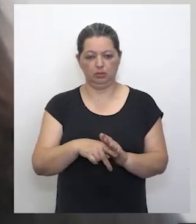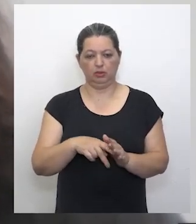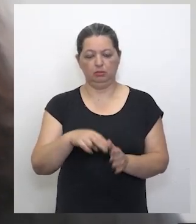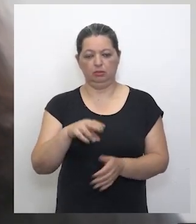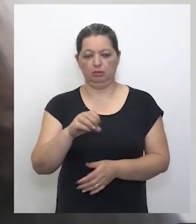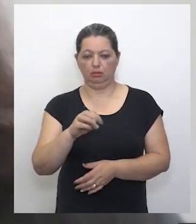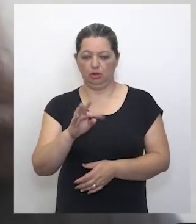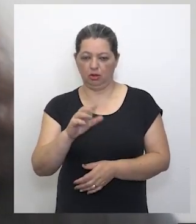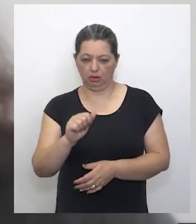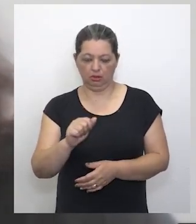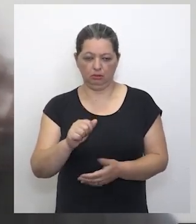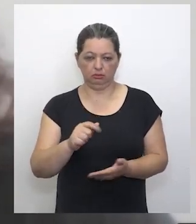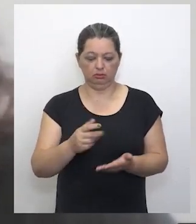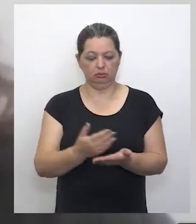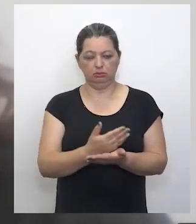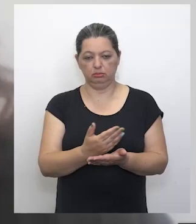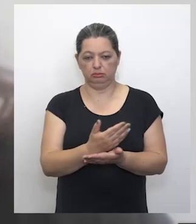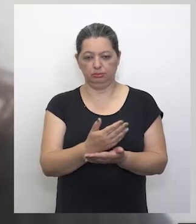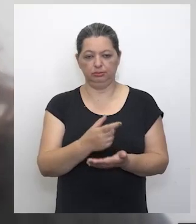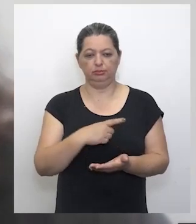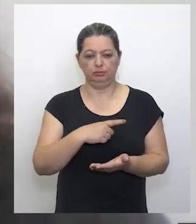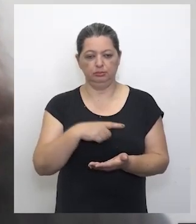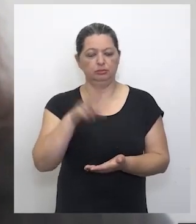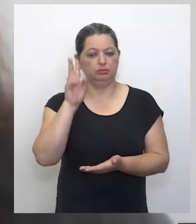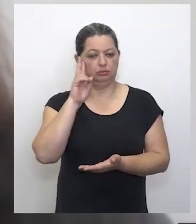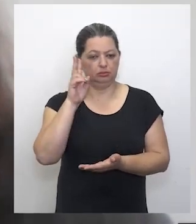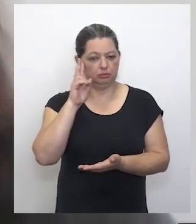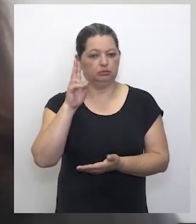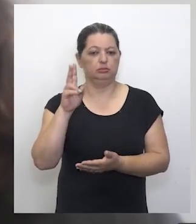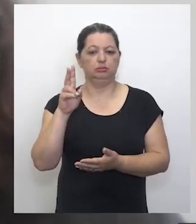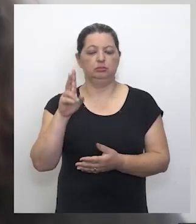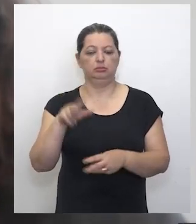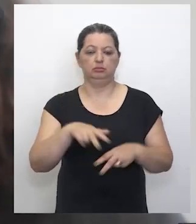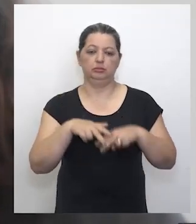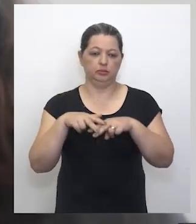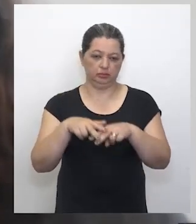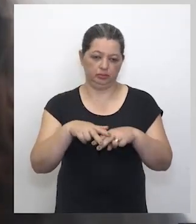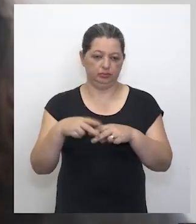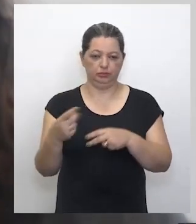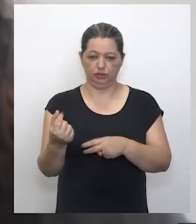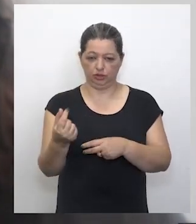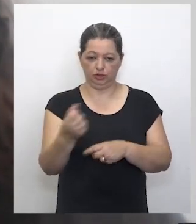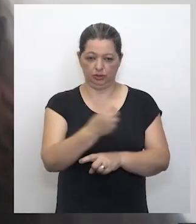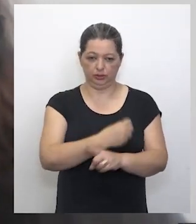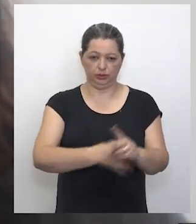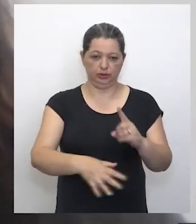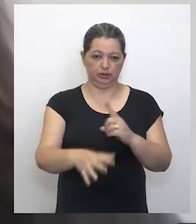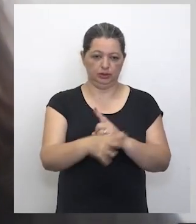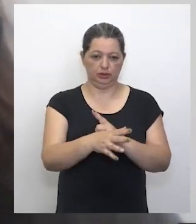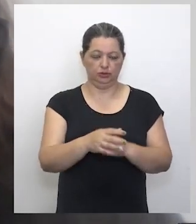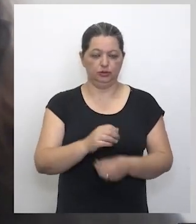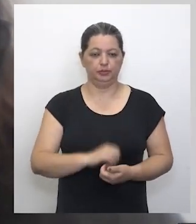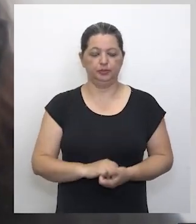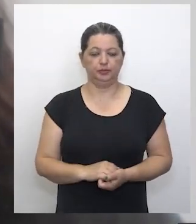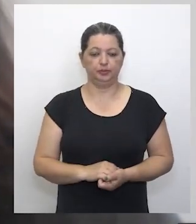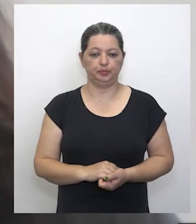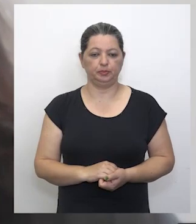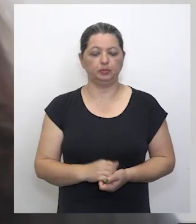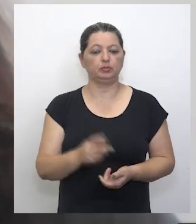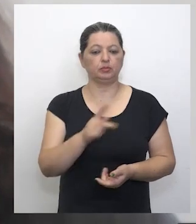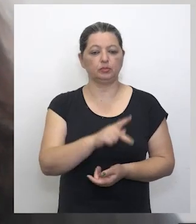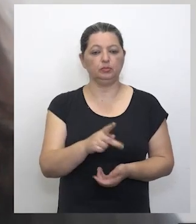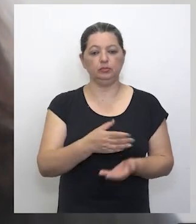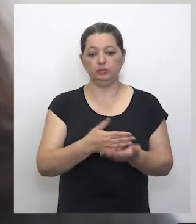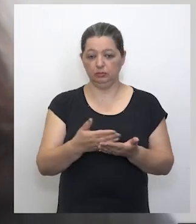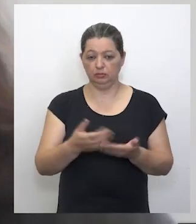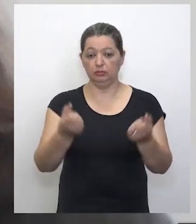sugerir uma conversa, queremos fazer um breve histórico sobre o dinheiro na nossa sociedade, né? O professor ele pode começar